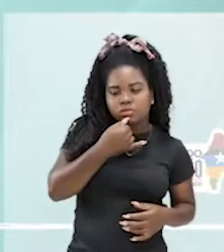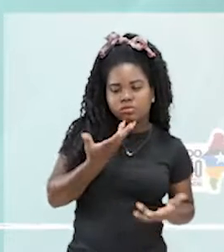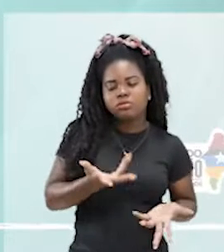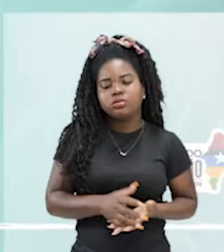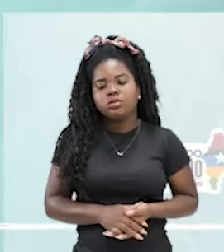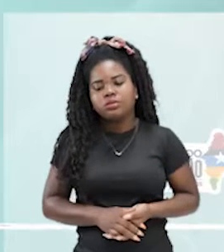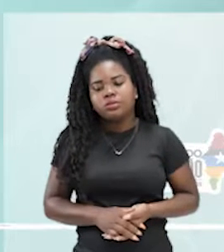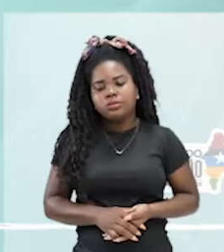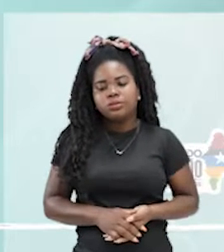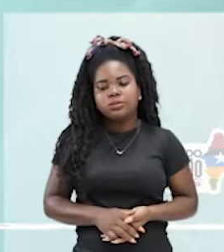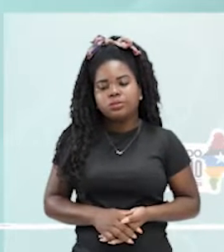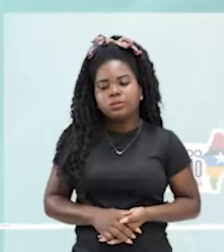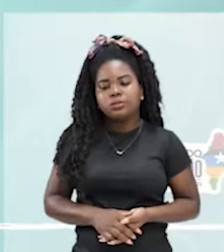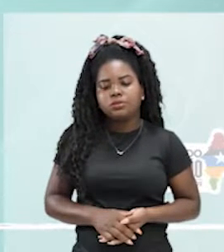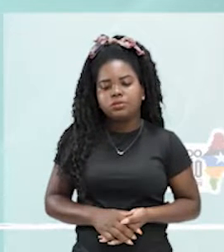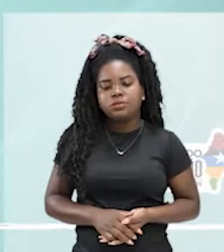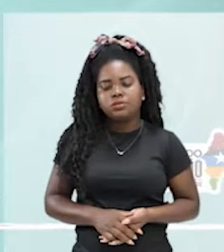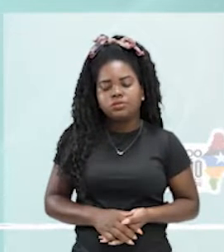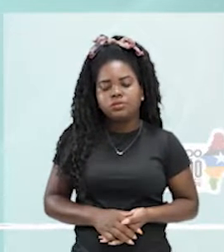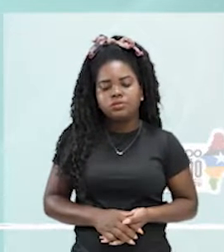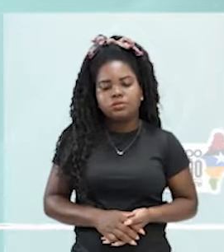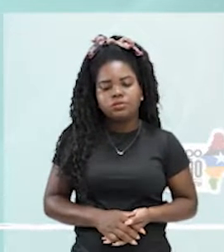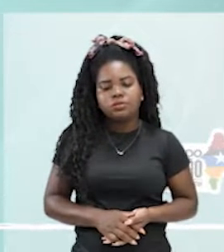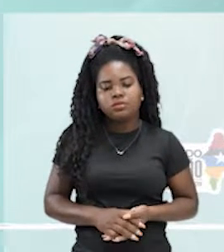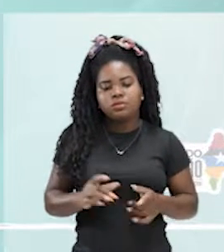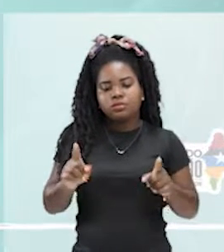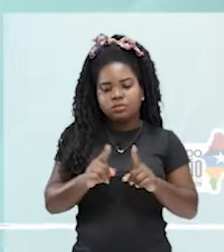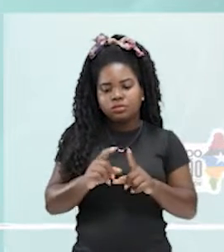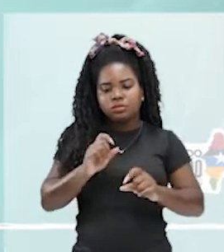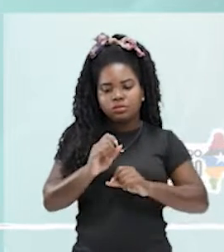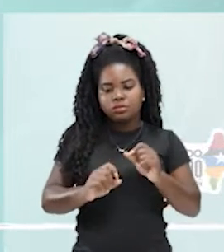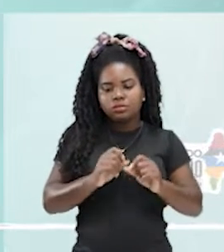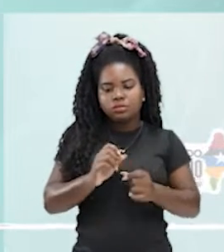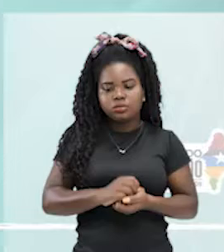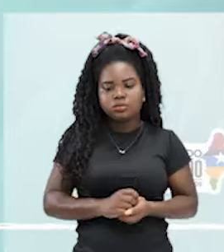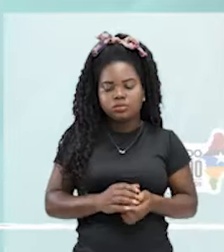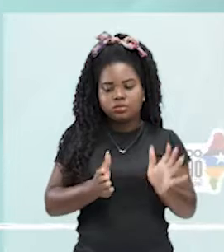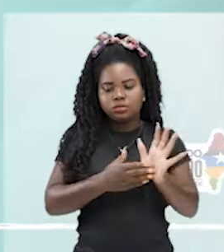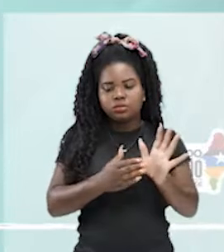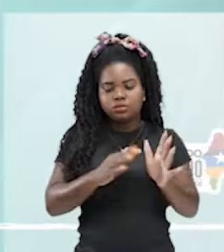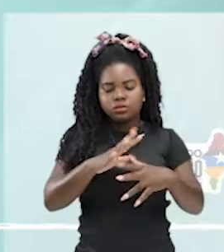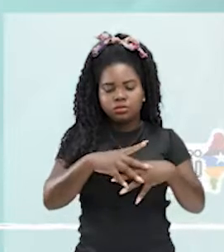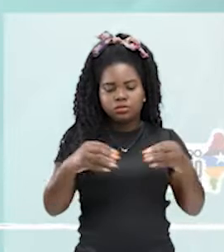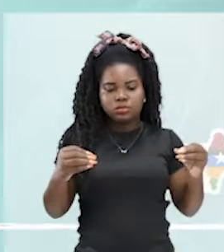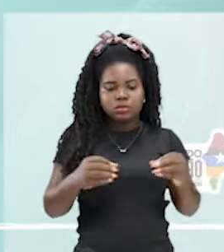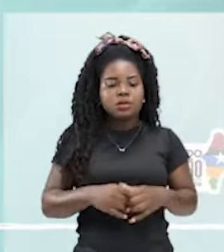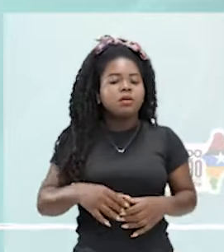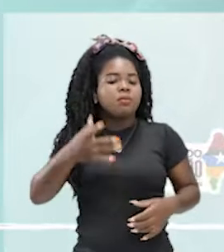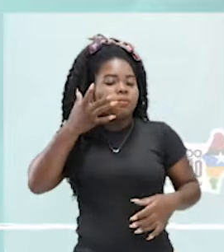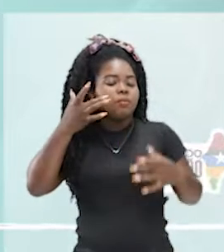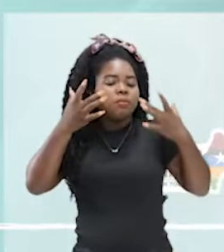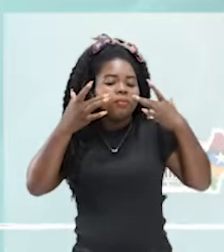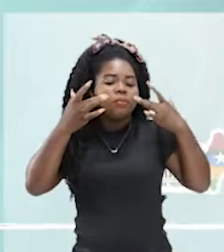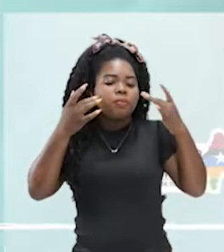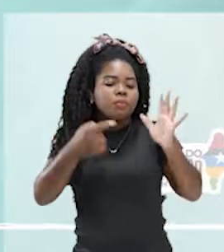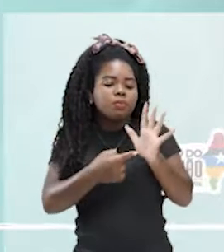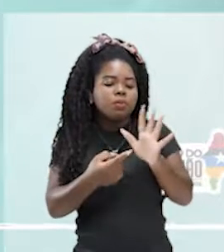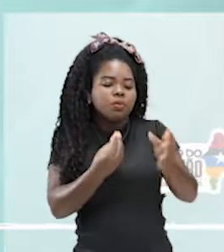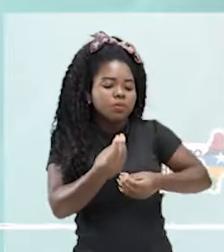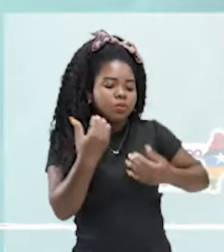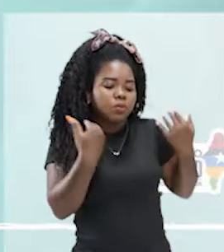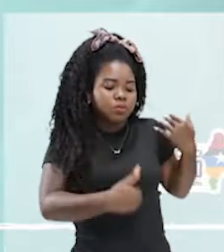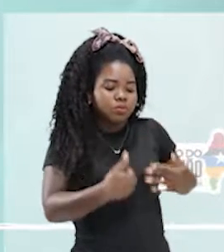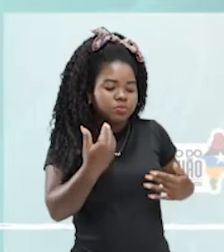a prostituição. Vou valorizar um rito cerimonial como proposta de cura, para que o ator entenda como o corpo dele vai